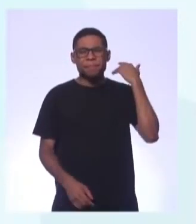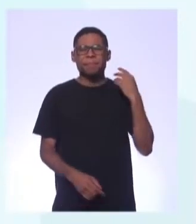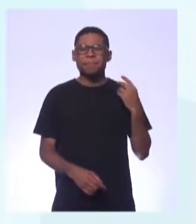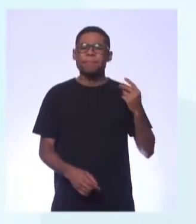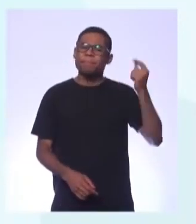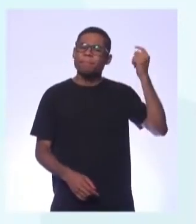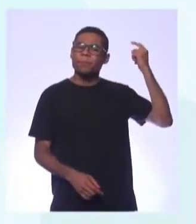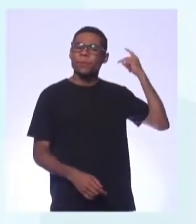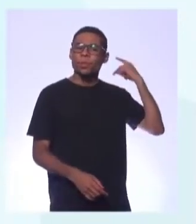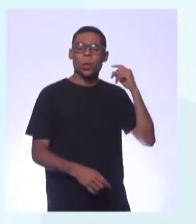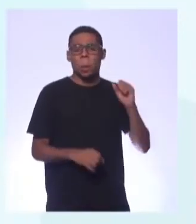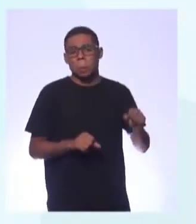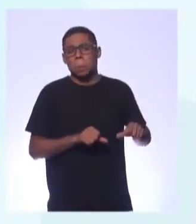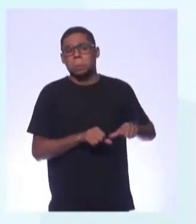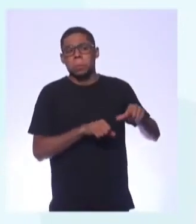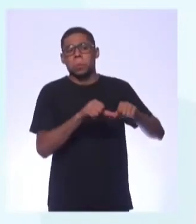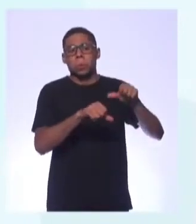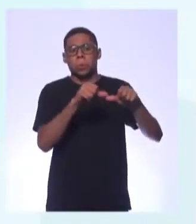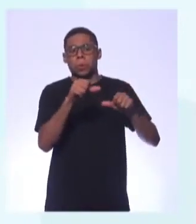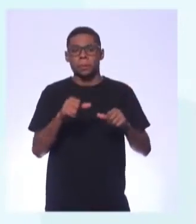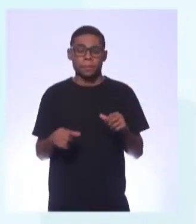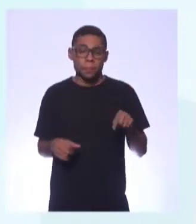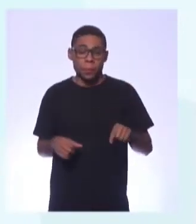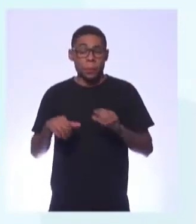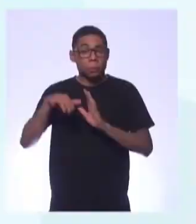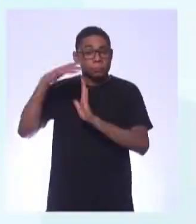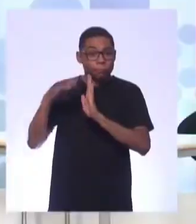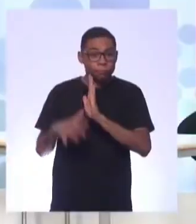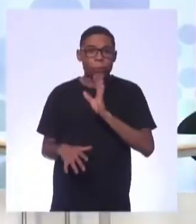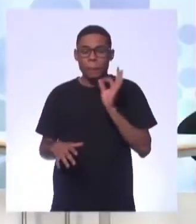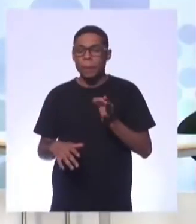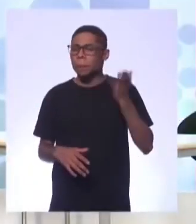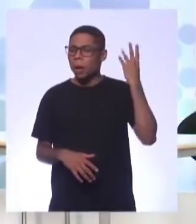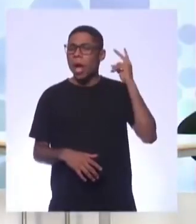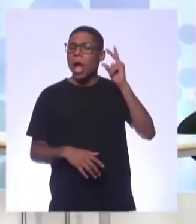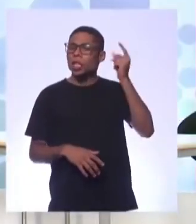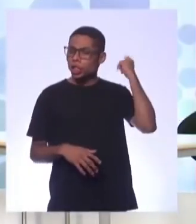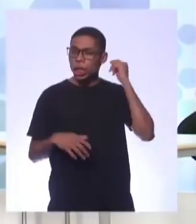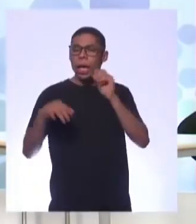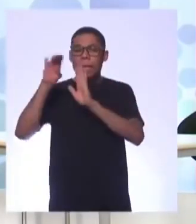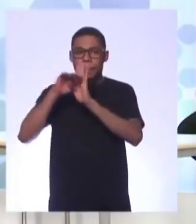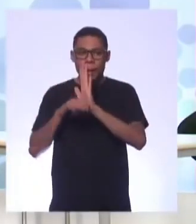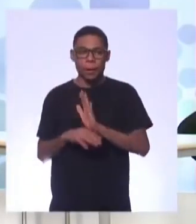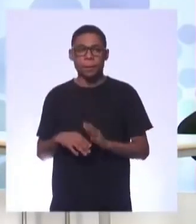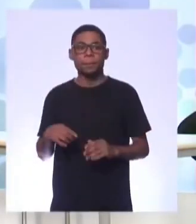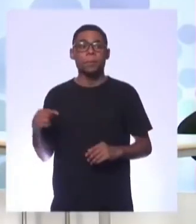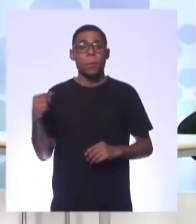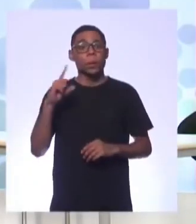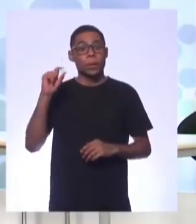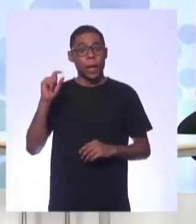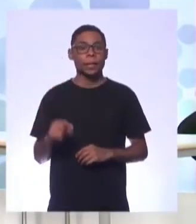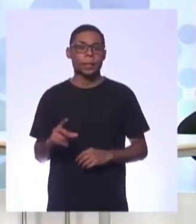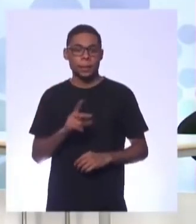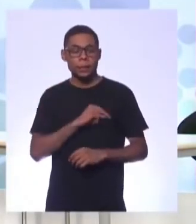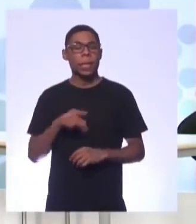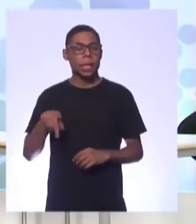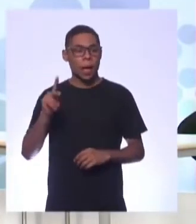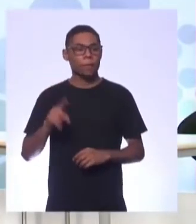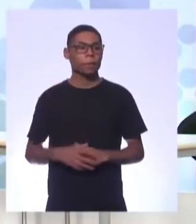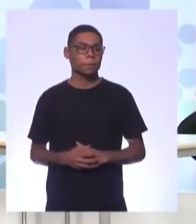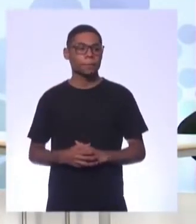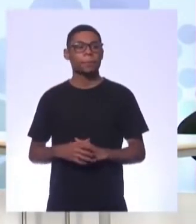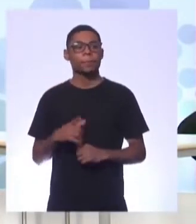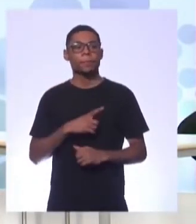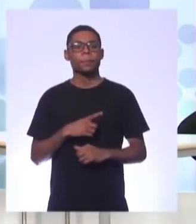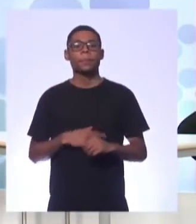Então, com certeza, eles chegaram a uma temperatura bem mais baixa que essa aqui, tá? 2.8 vezes 10 a menos 10 Kelvin. E aí tem a